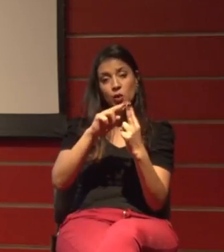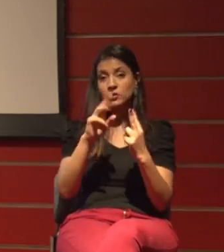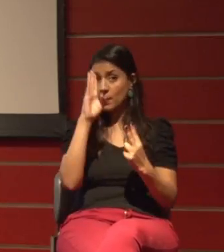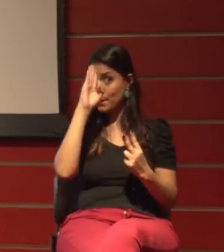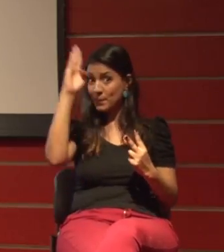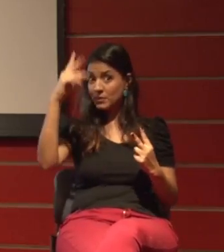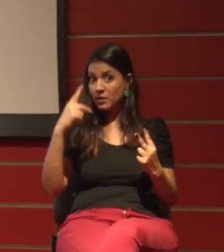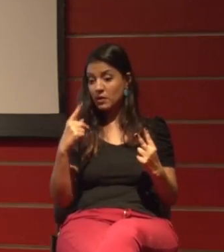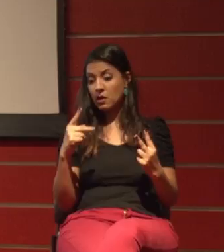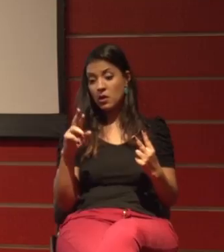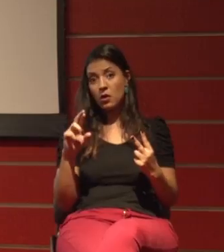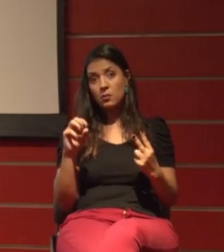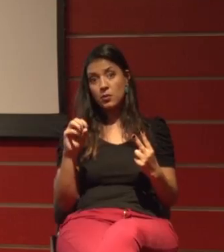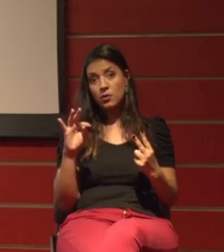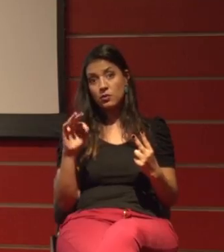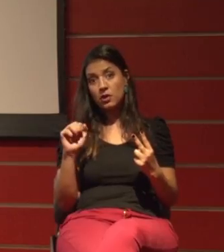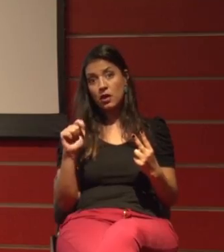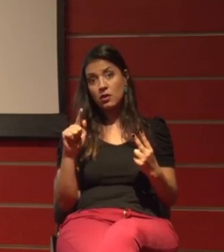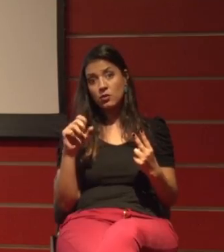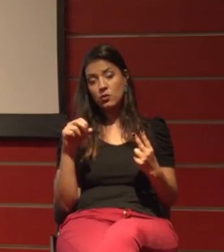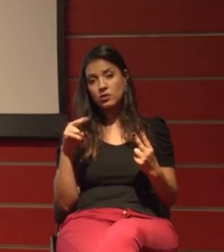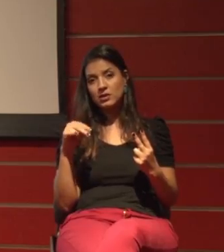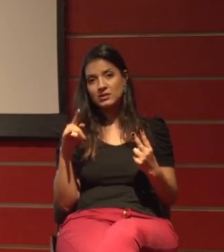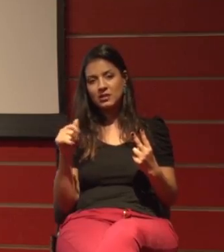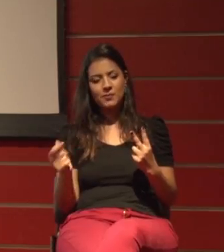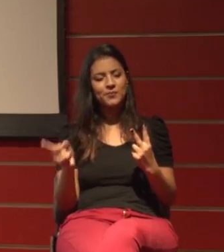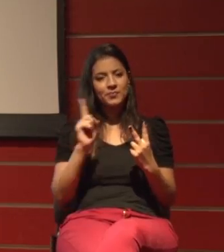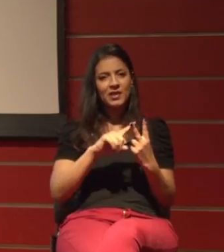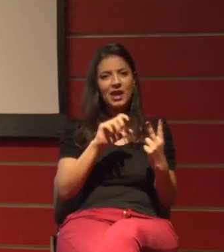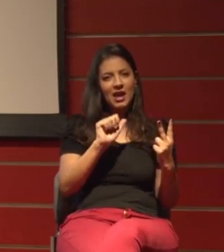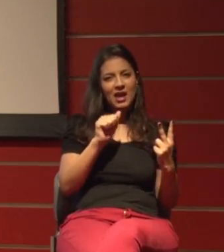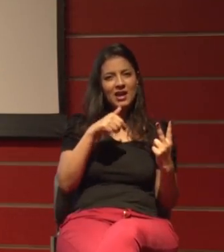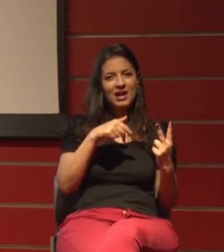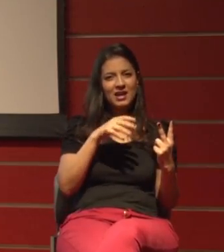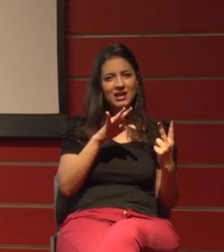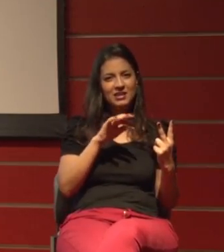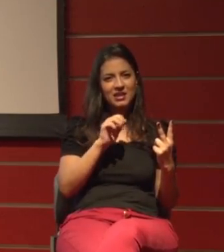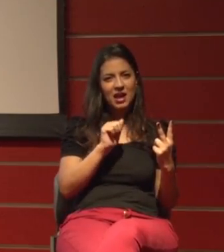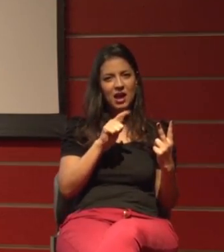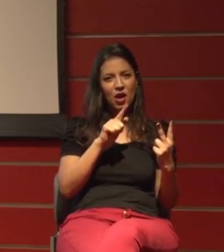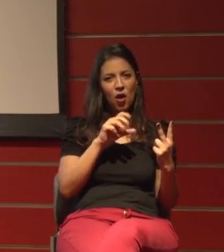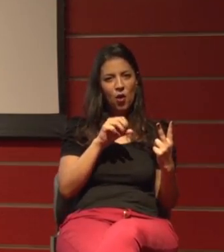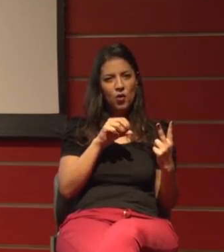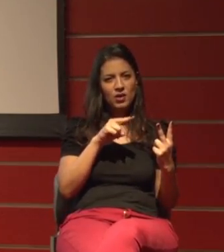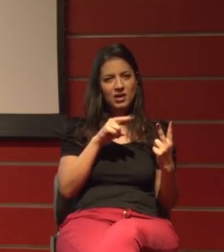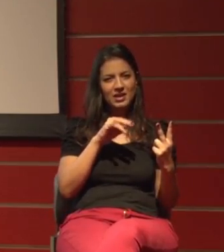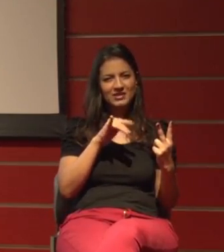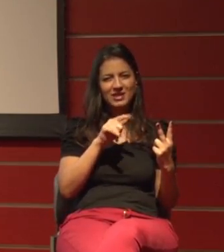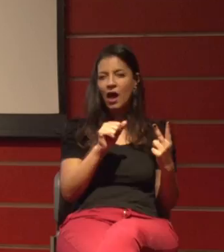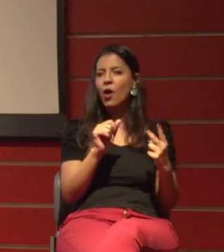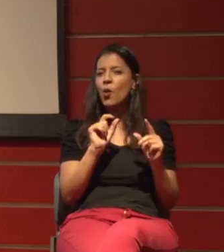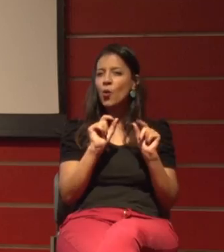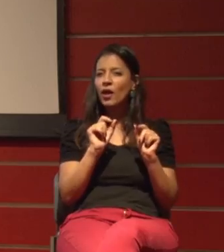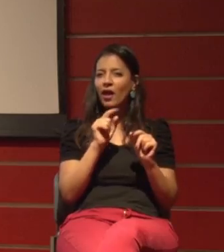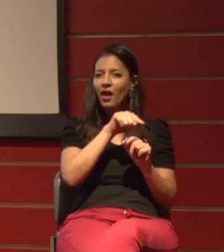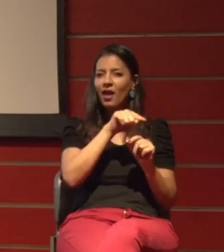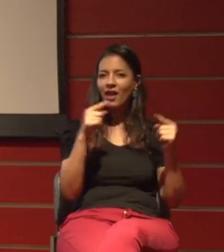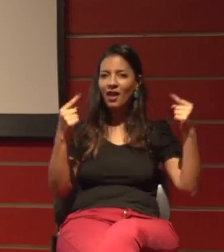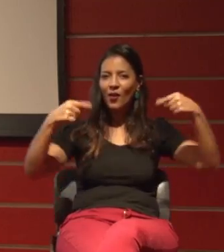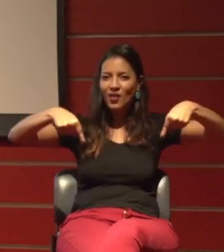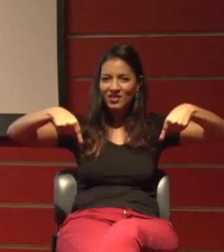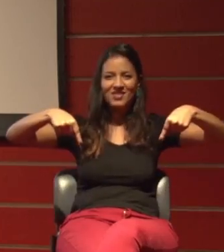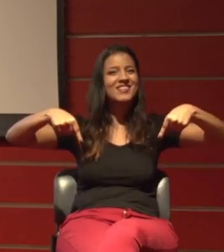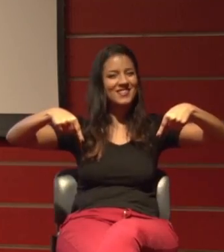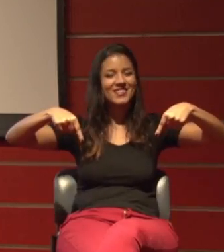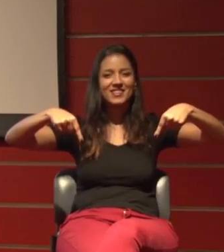é às vezes o conflito Ger na maioria das vezes gera-se o conflito ali entre os dois né mas a gente não necessariamente precisa